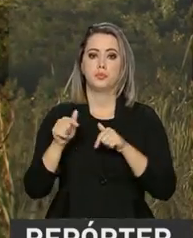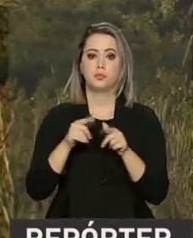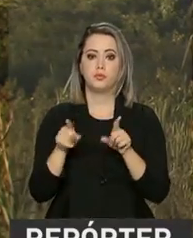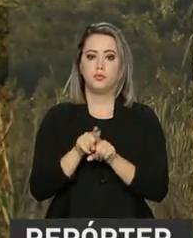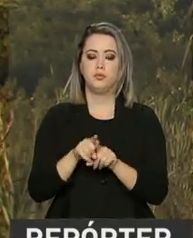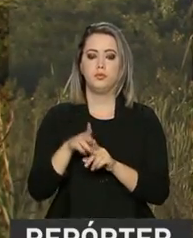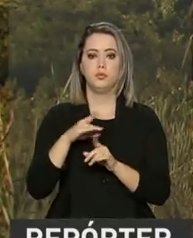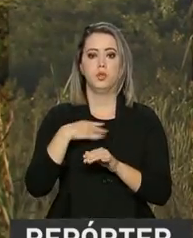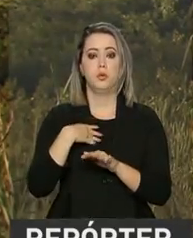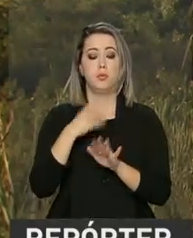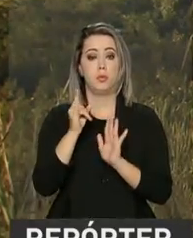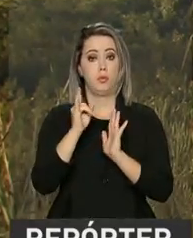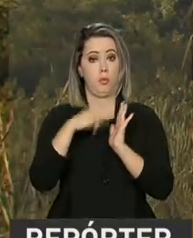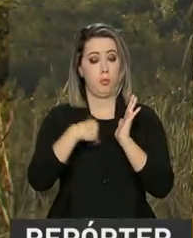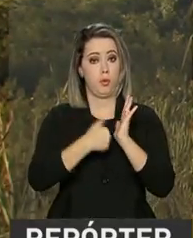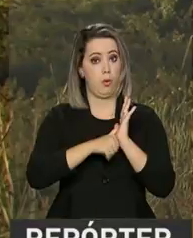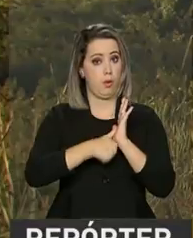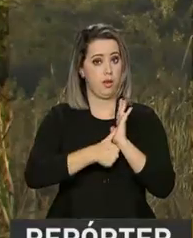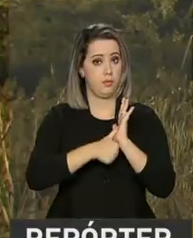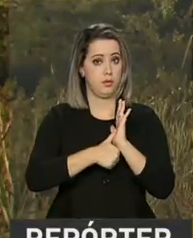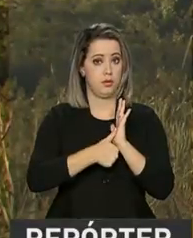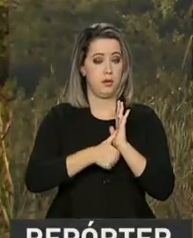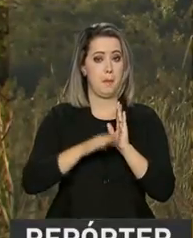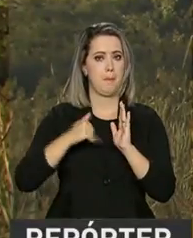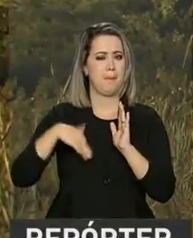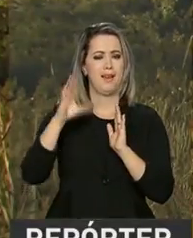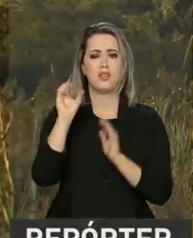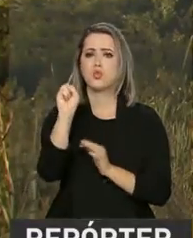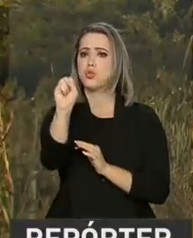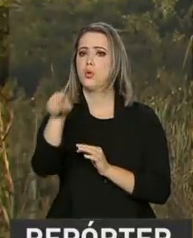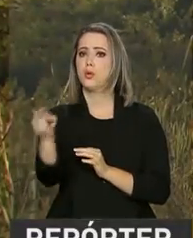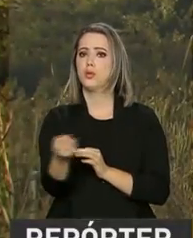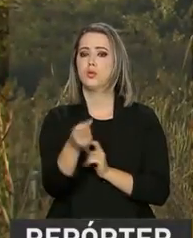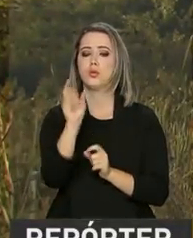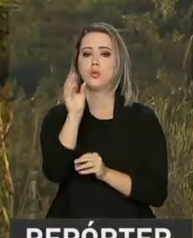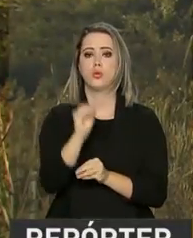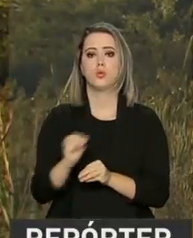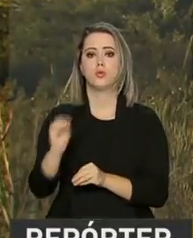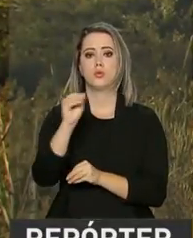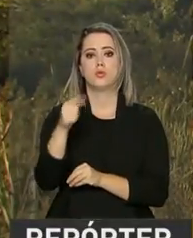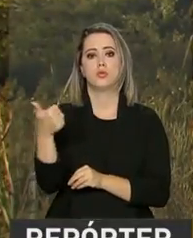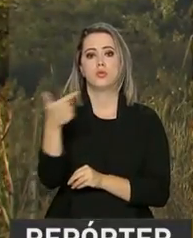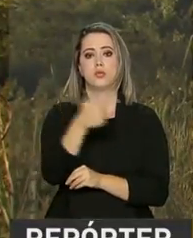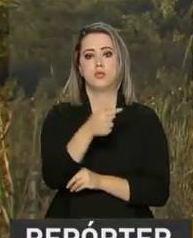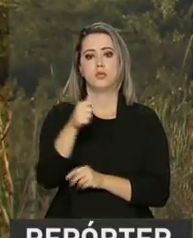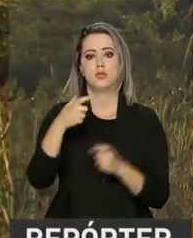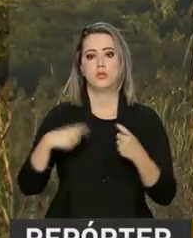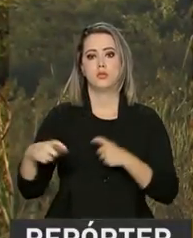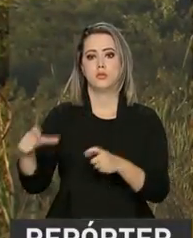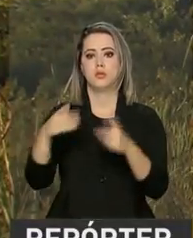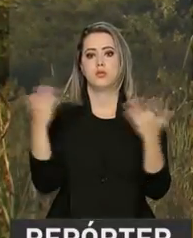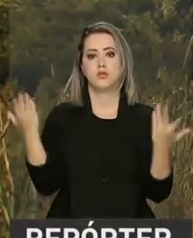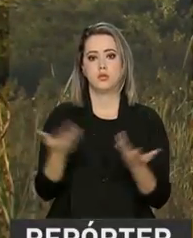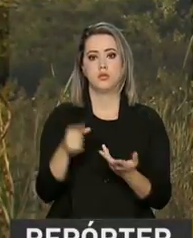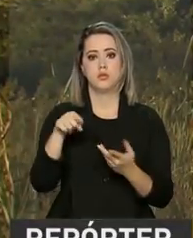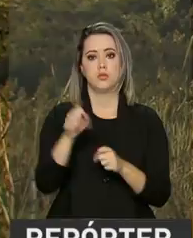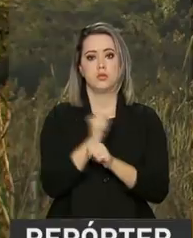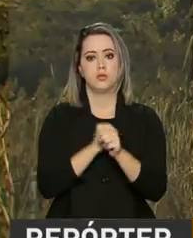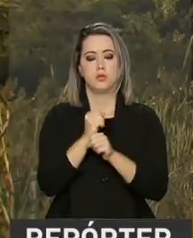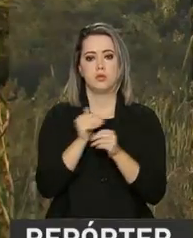programa identidade cidadã já fez mais de 8.000 atendimentos em 17 estados e este ano o programa foi